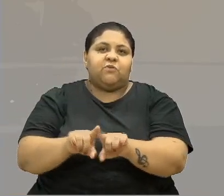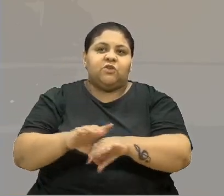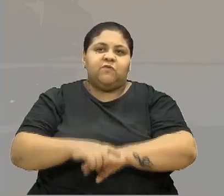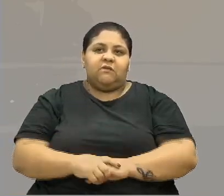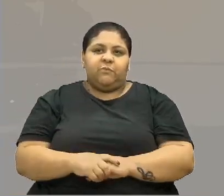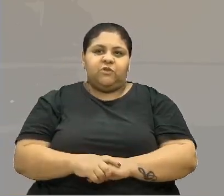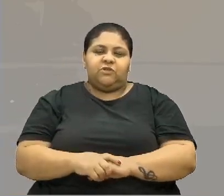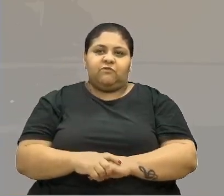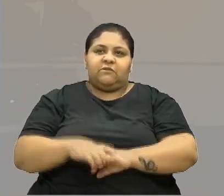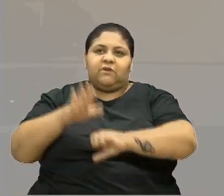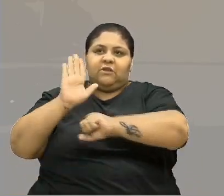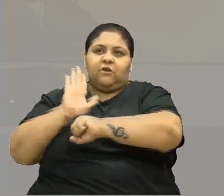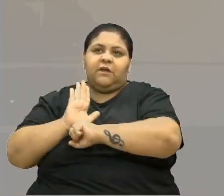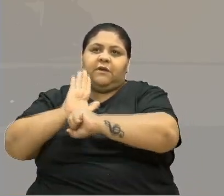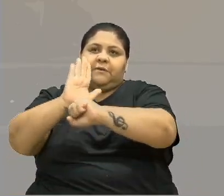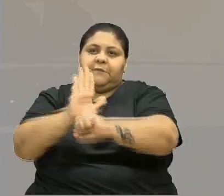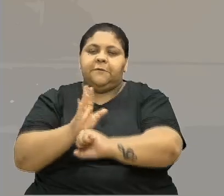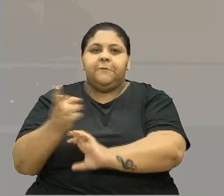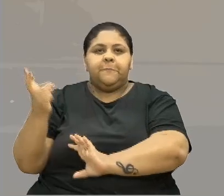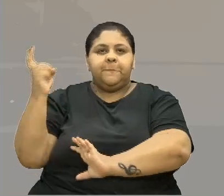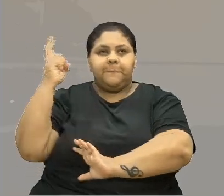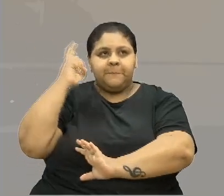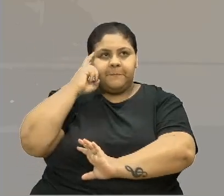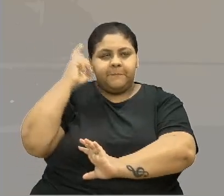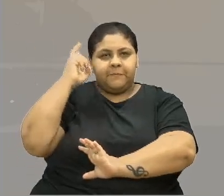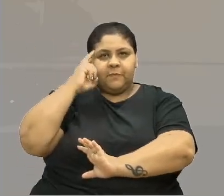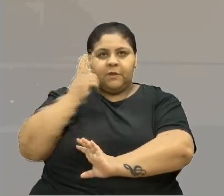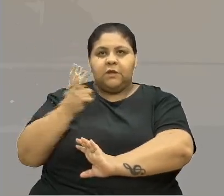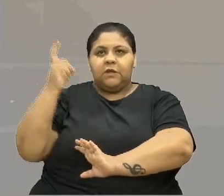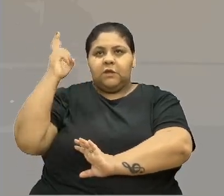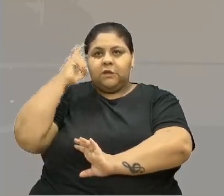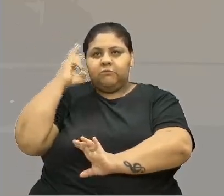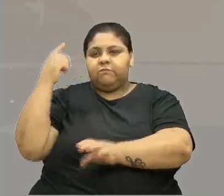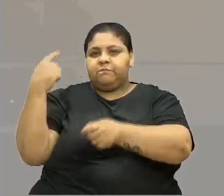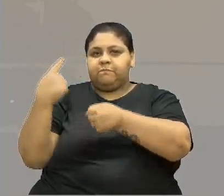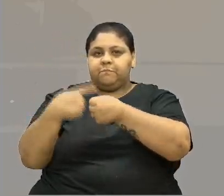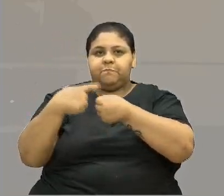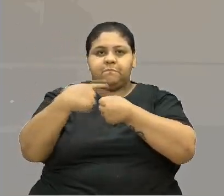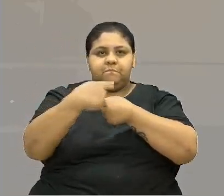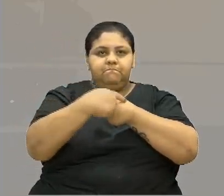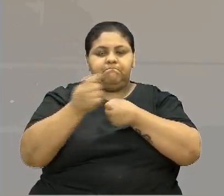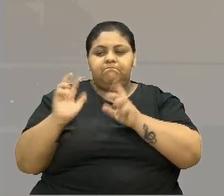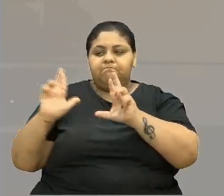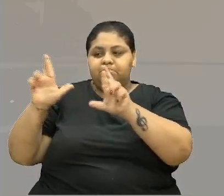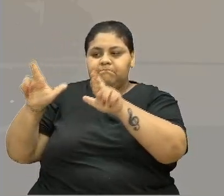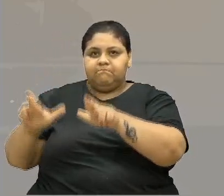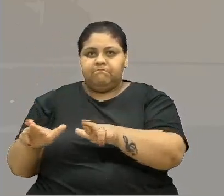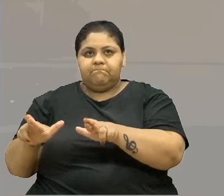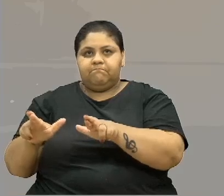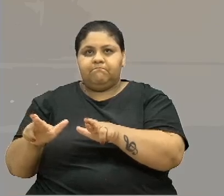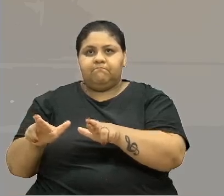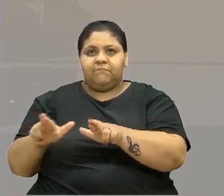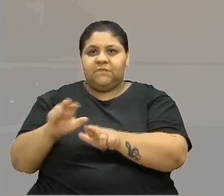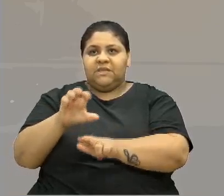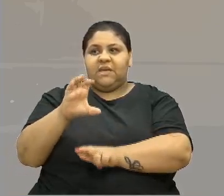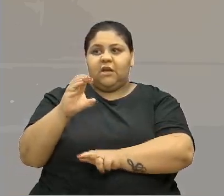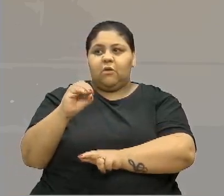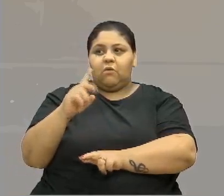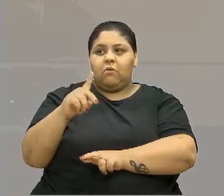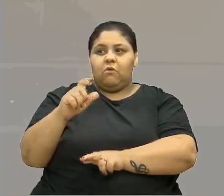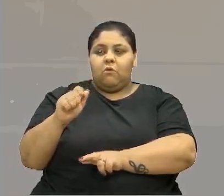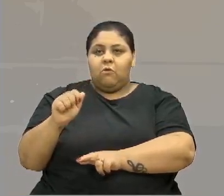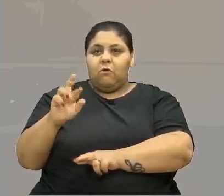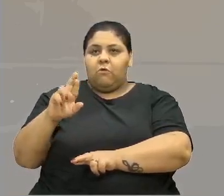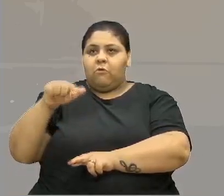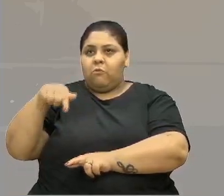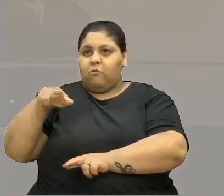que contribuíram para a nossa cultura, para a cultura da nossa cidade e da nossa região, no Ecoparque. Então é